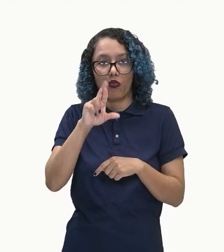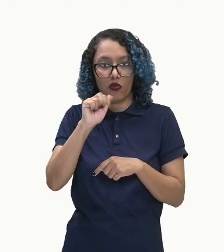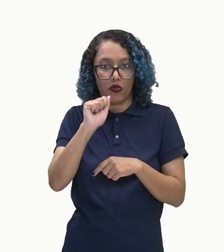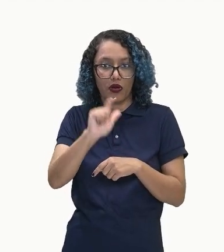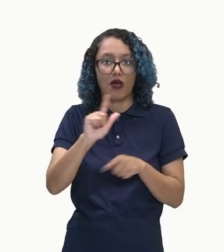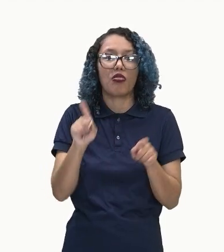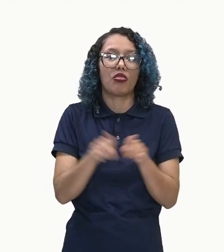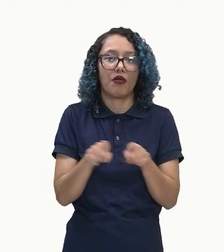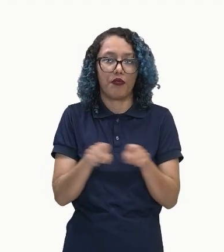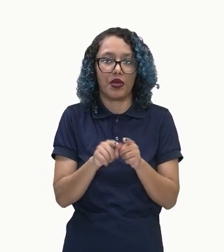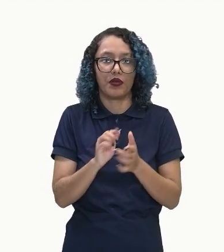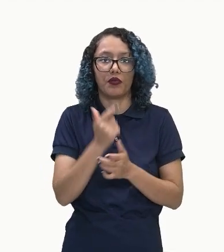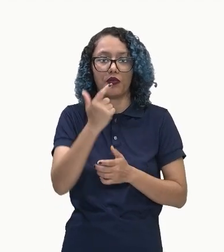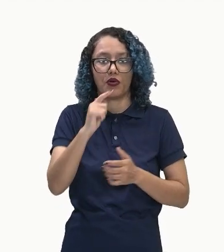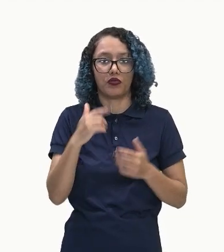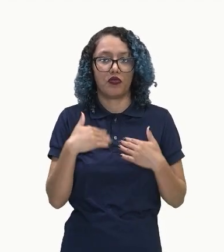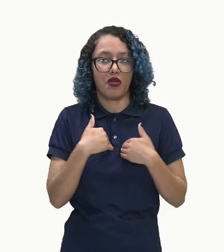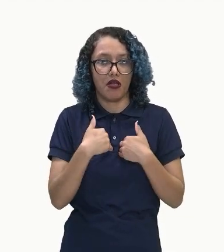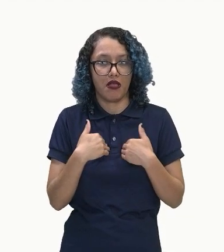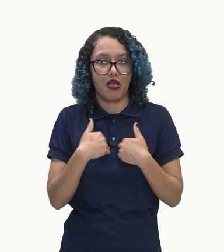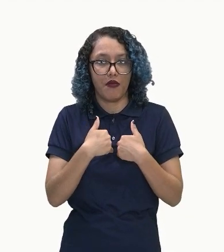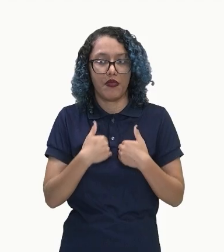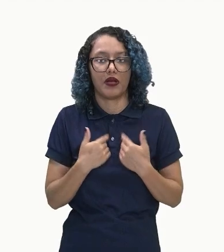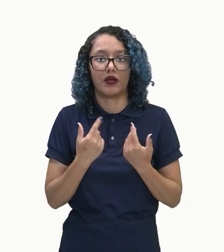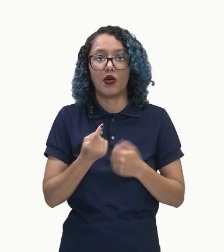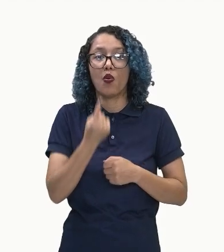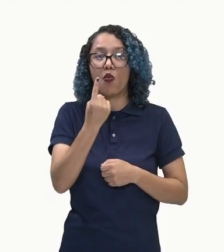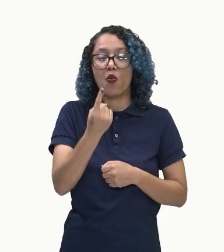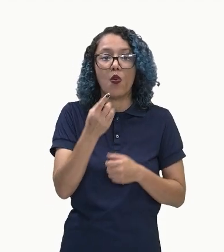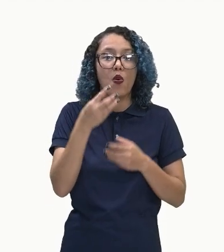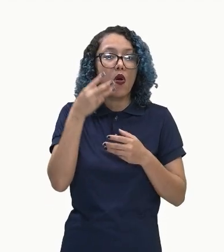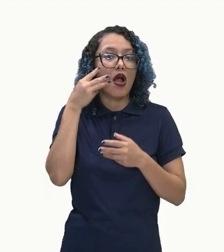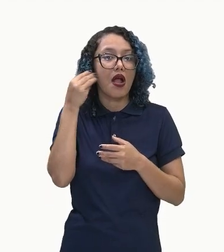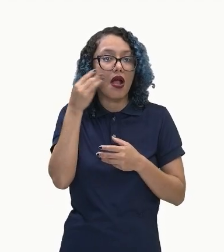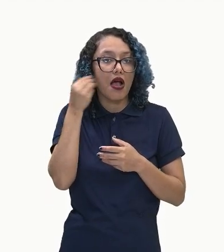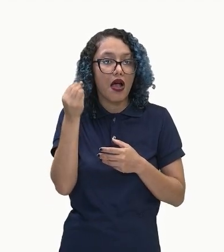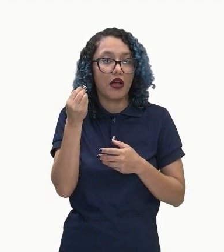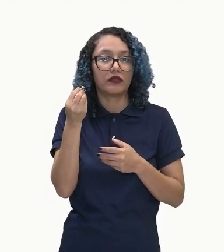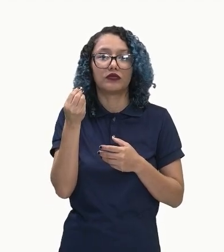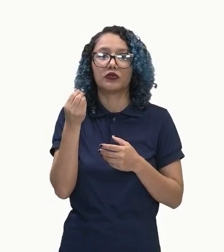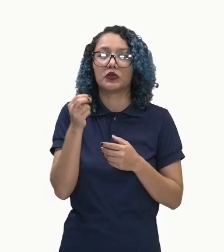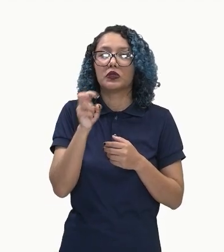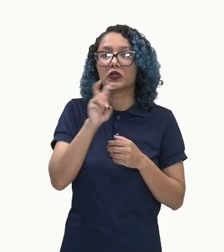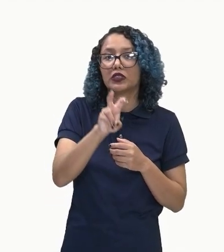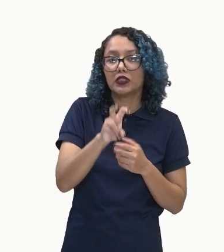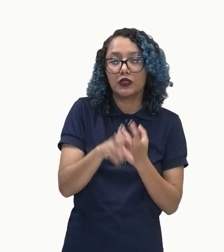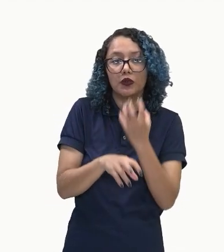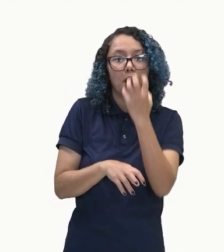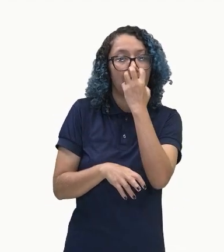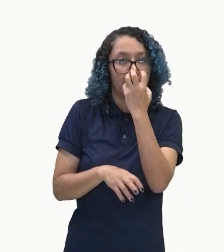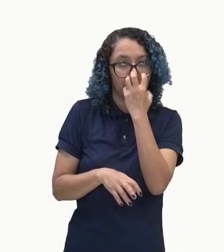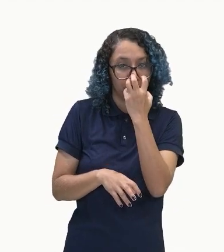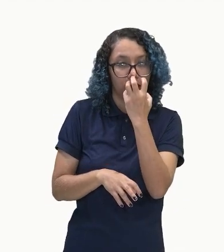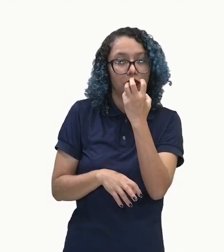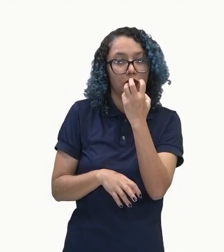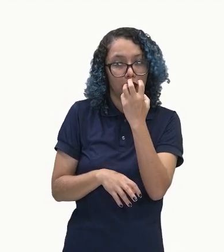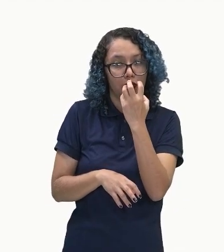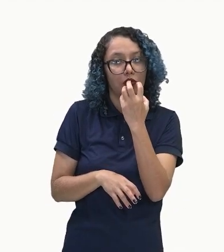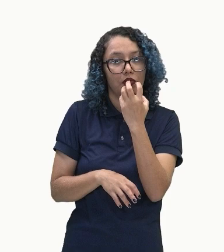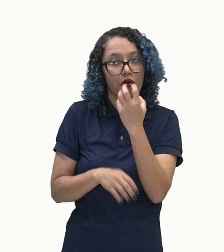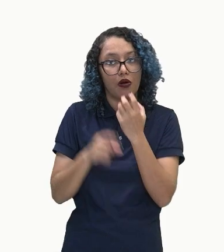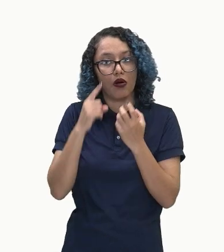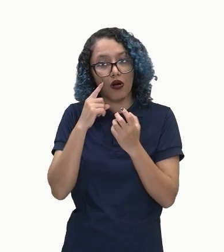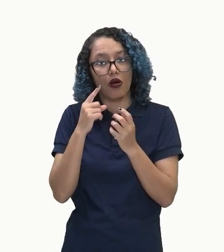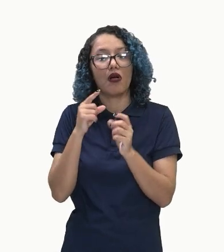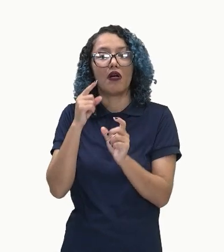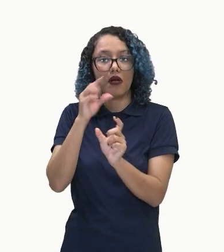plural aqui. A cat significa um gato. 5 dogs, 5 cachorros. E aqui o S